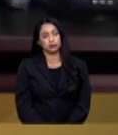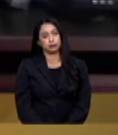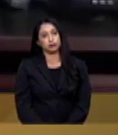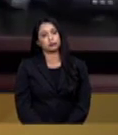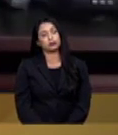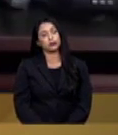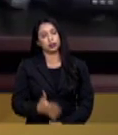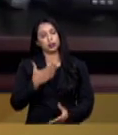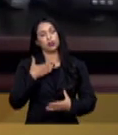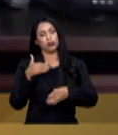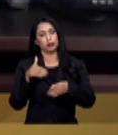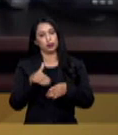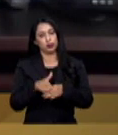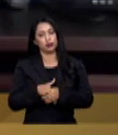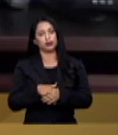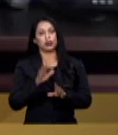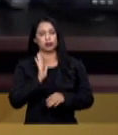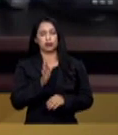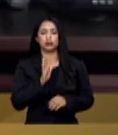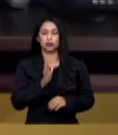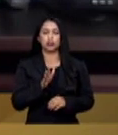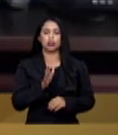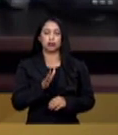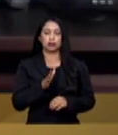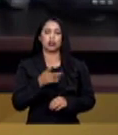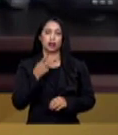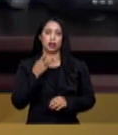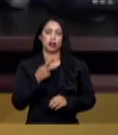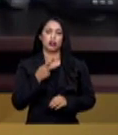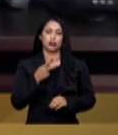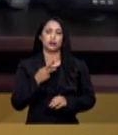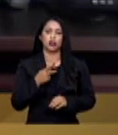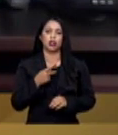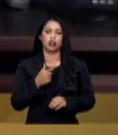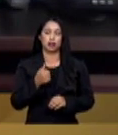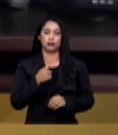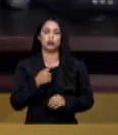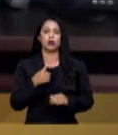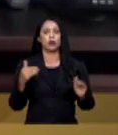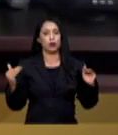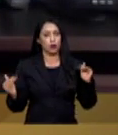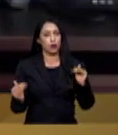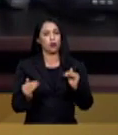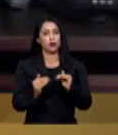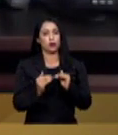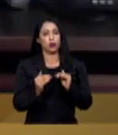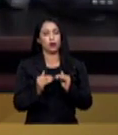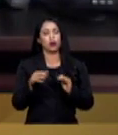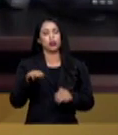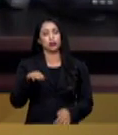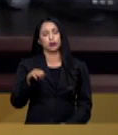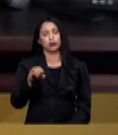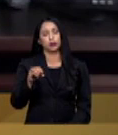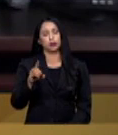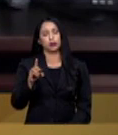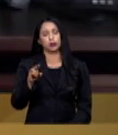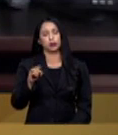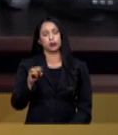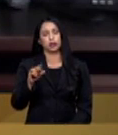desde o meu voto original, já havia me manifestado favoravelmente à